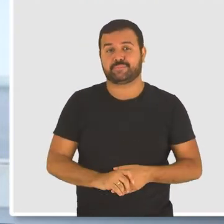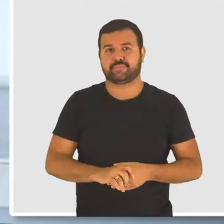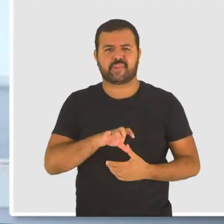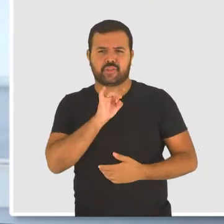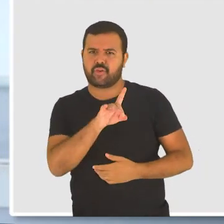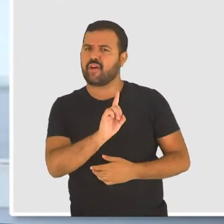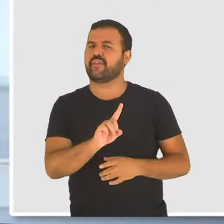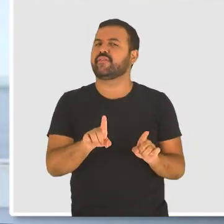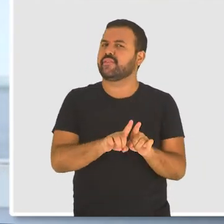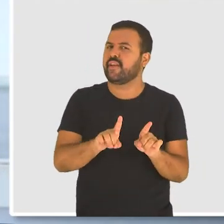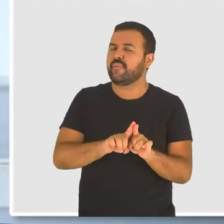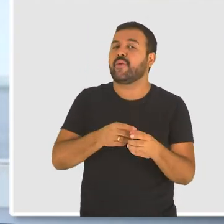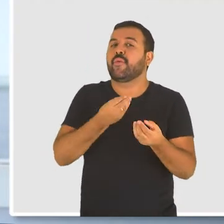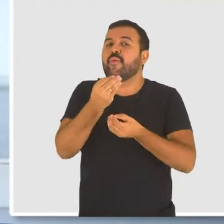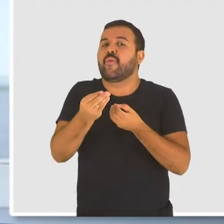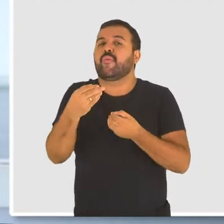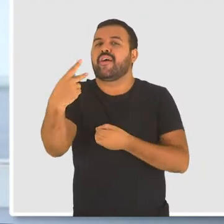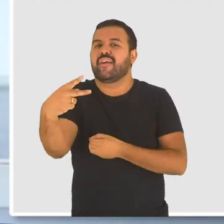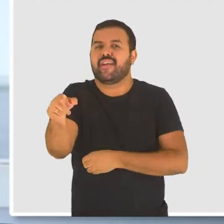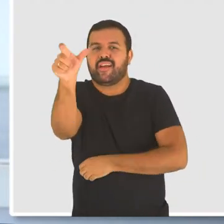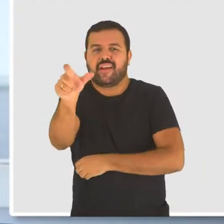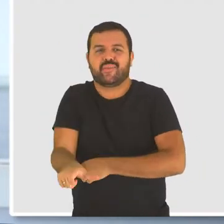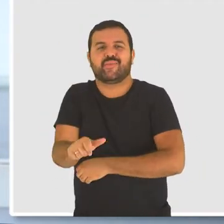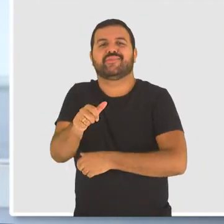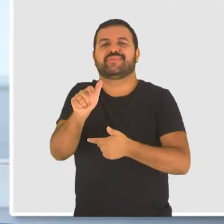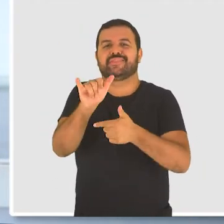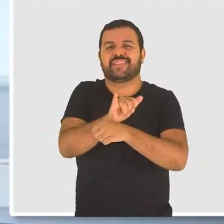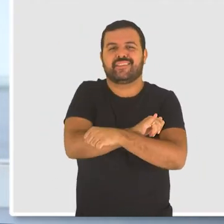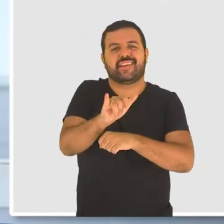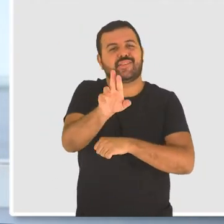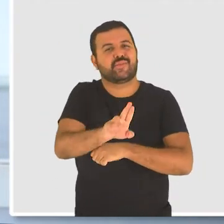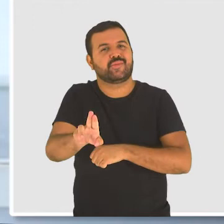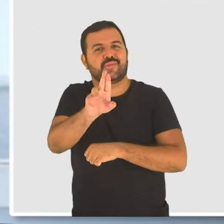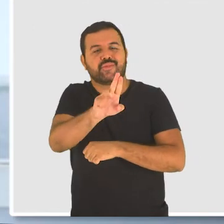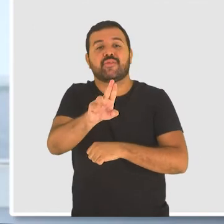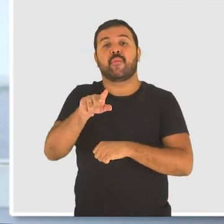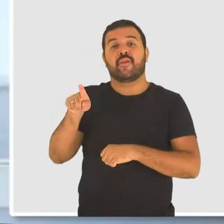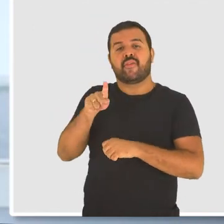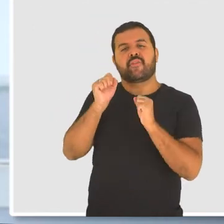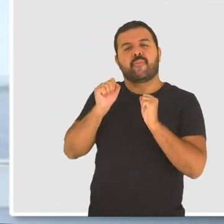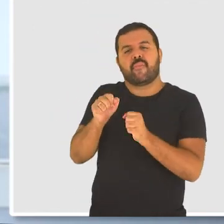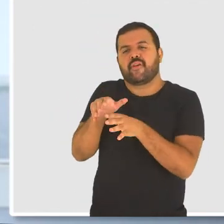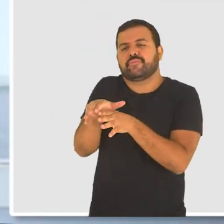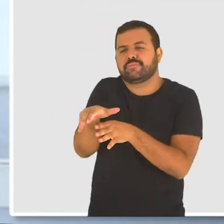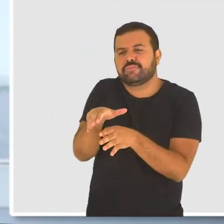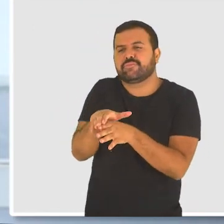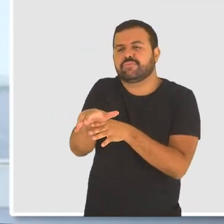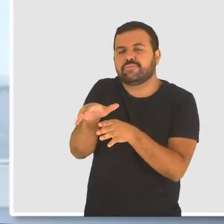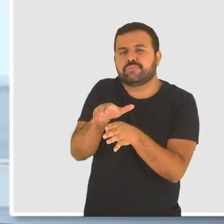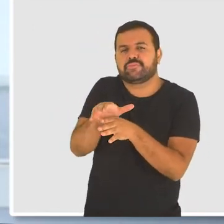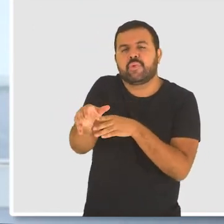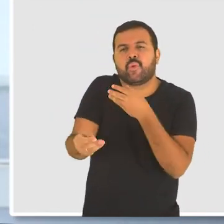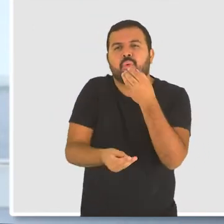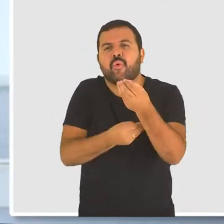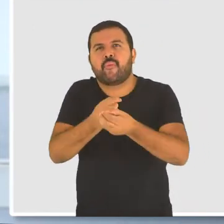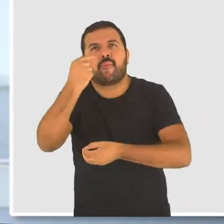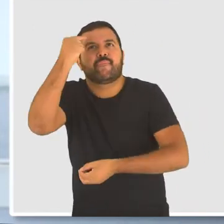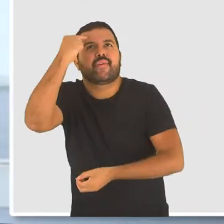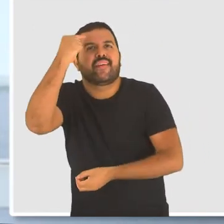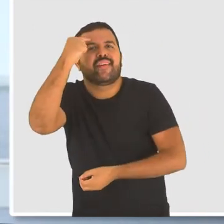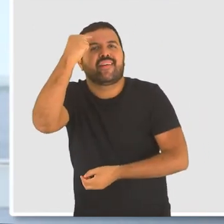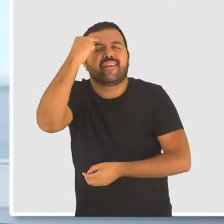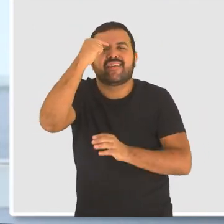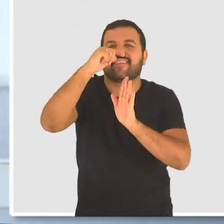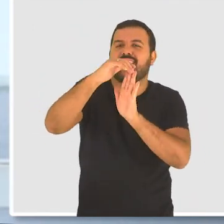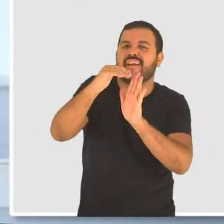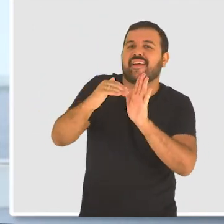aquele problema, mesmo que a resposta tenha sido correta, ele pode refinar essa estratégia, ele pode